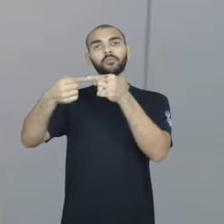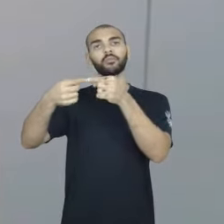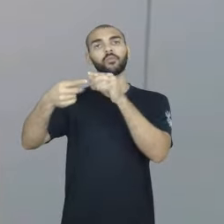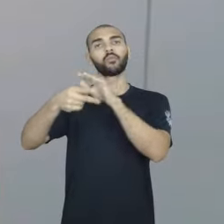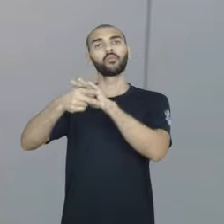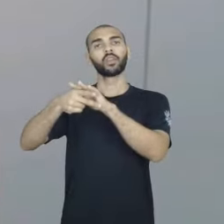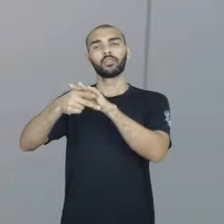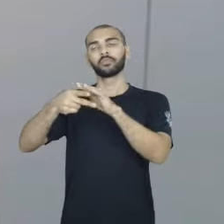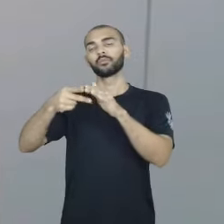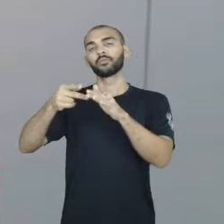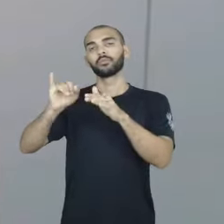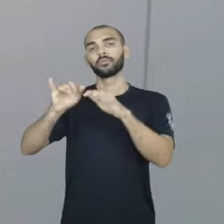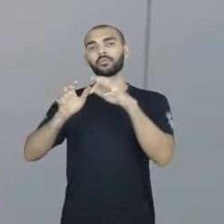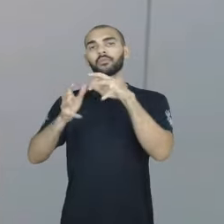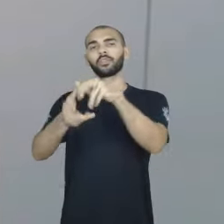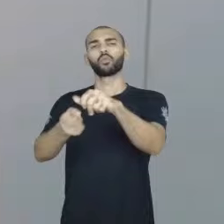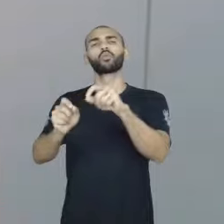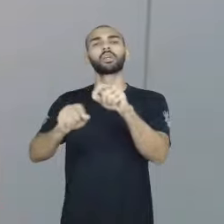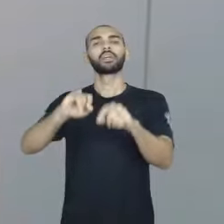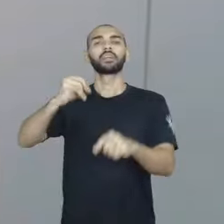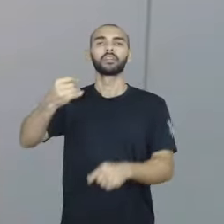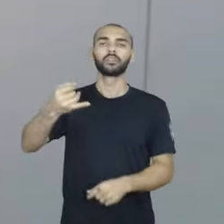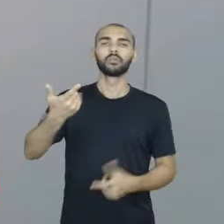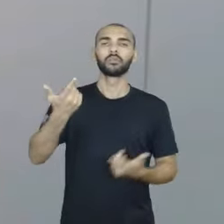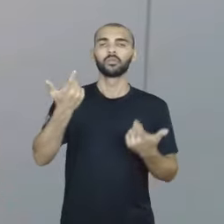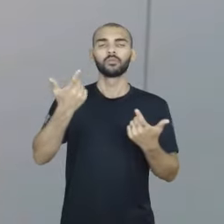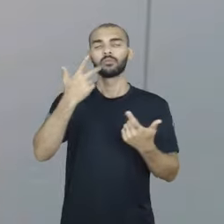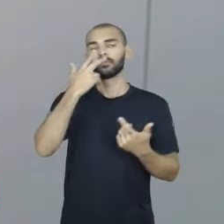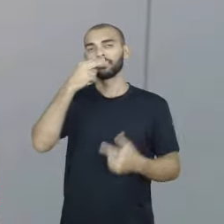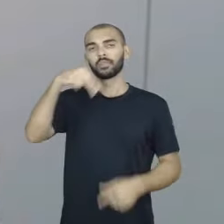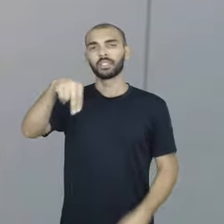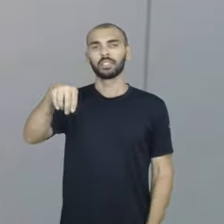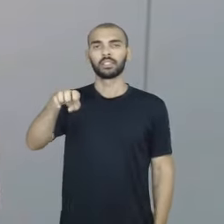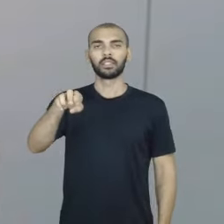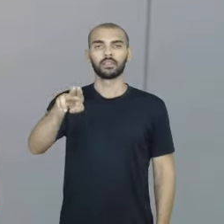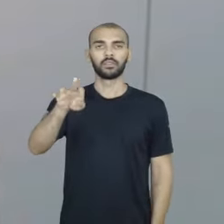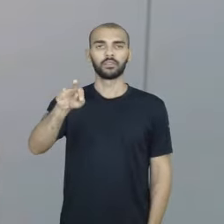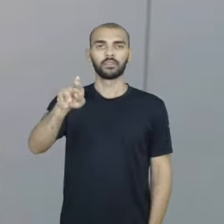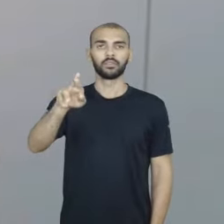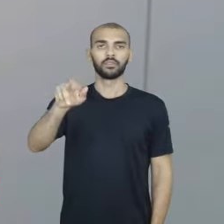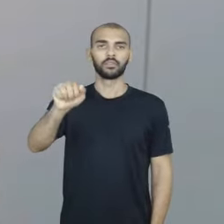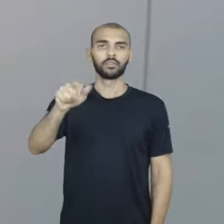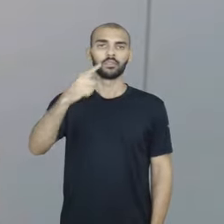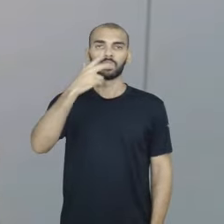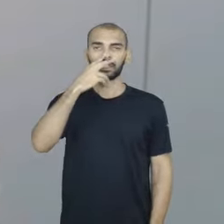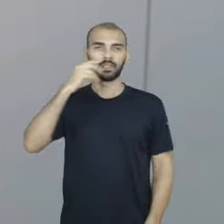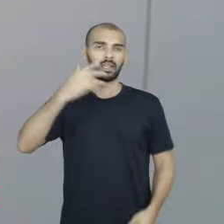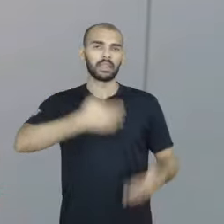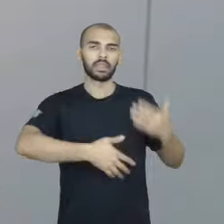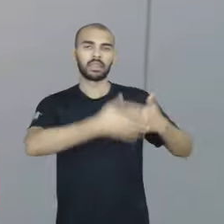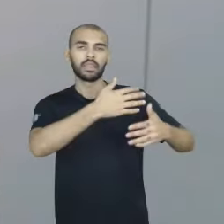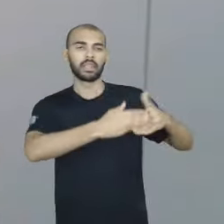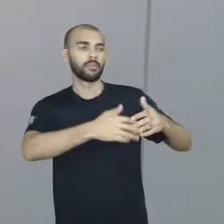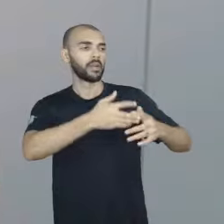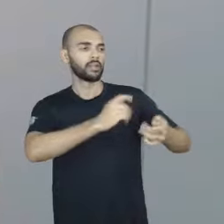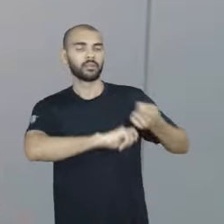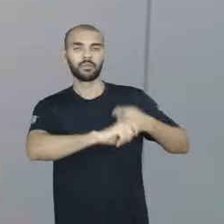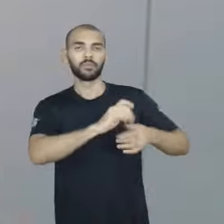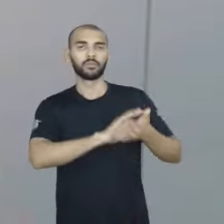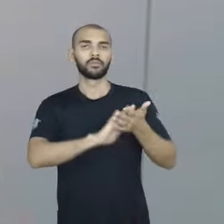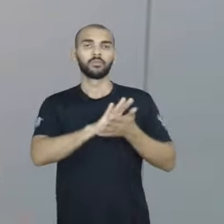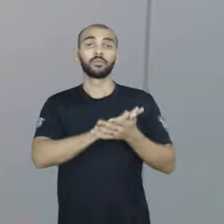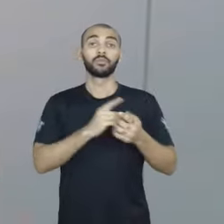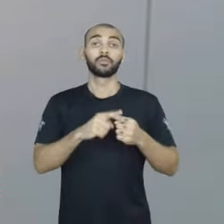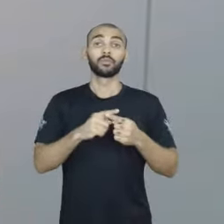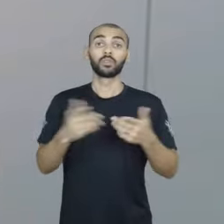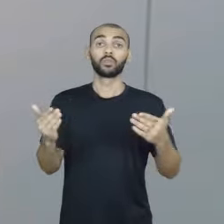juros neutra, que é aquela taxa de juros que não gera retração na economia. Hoje a nossa taxa de juros está acima